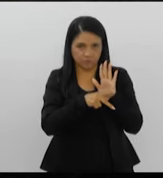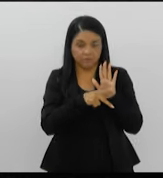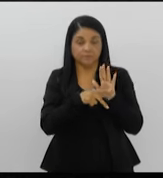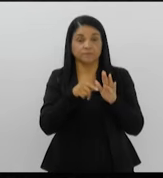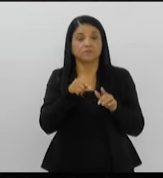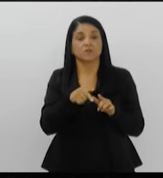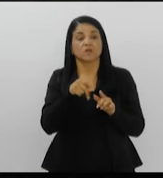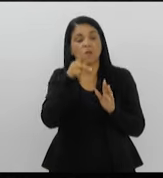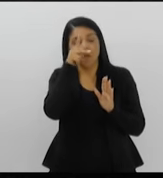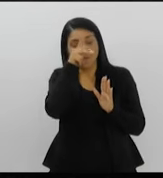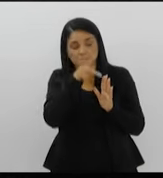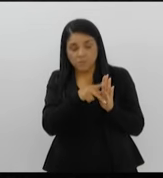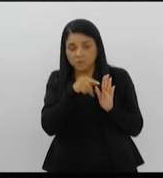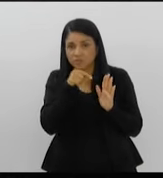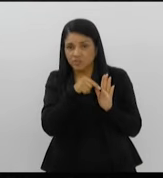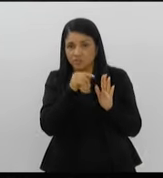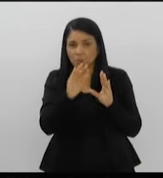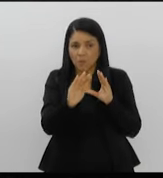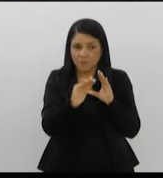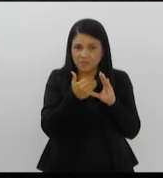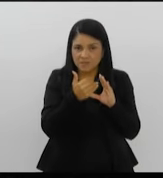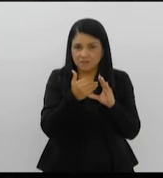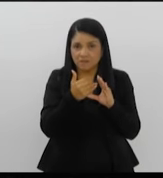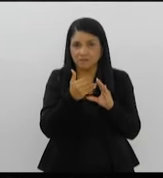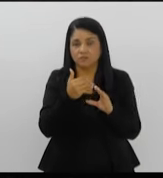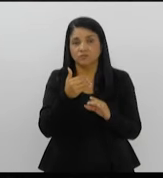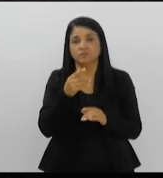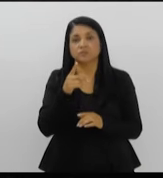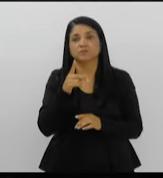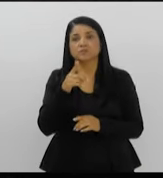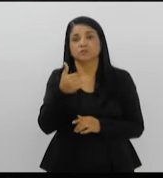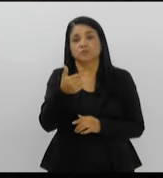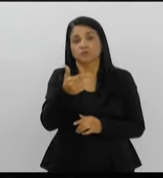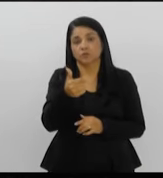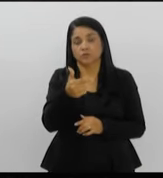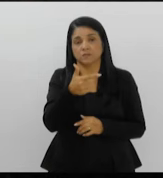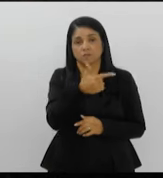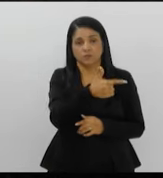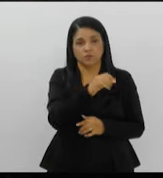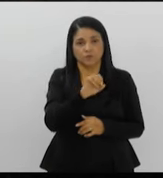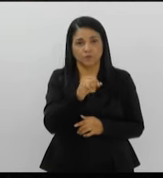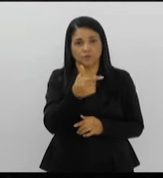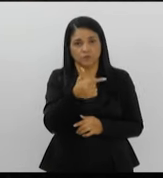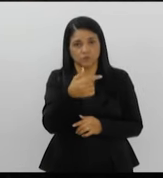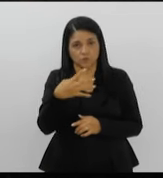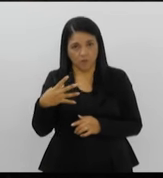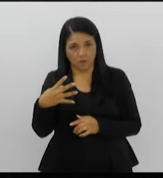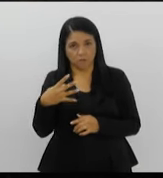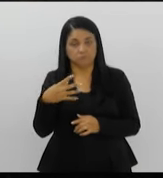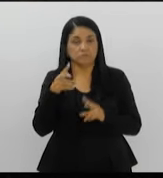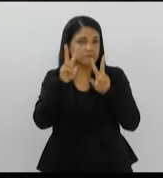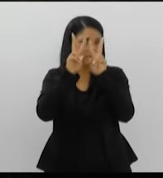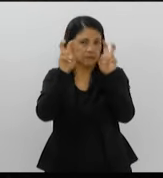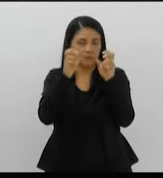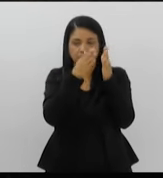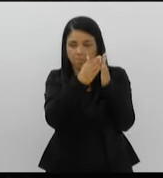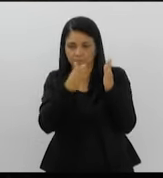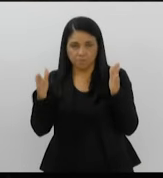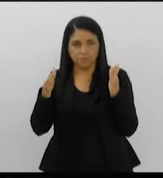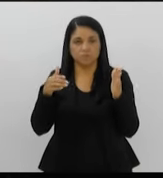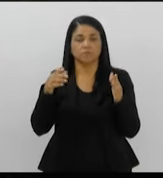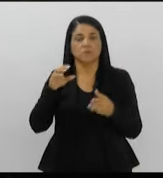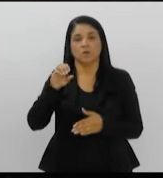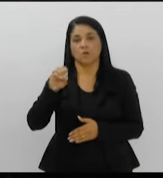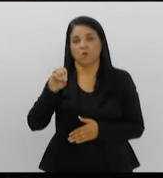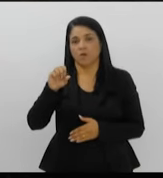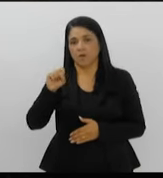Projeto esse, mensagem 12 de 2024, que trata da prorrogação das OS do nosso Estado e